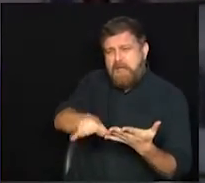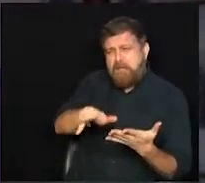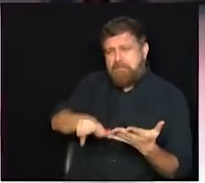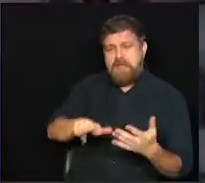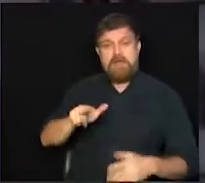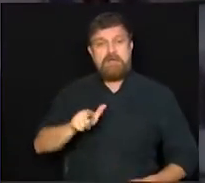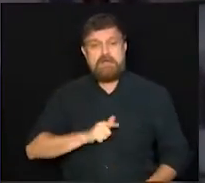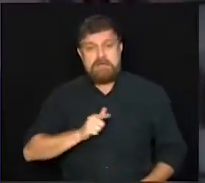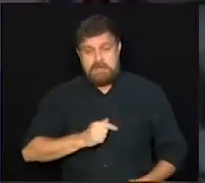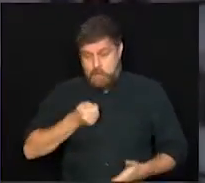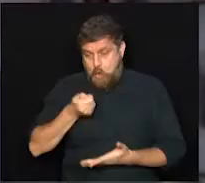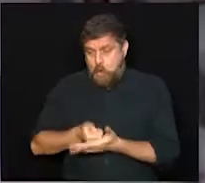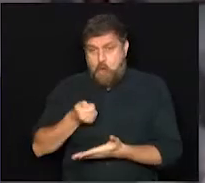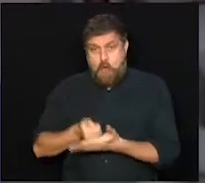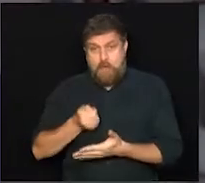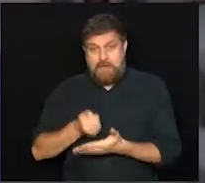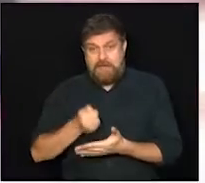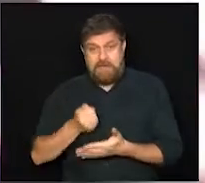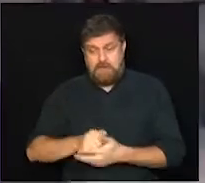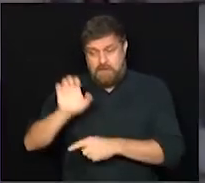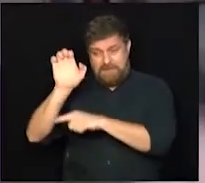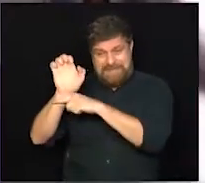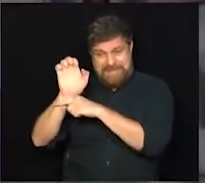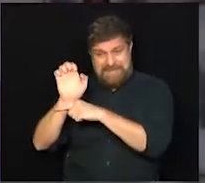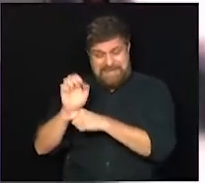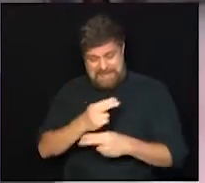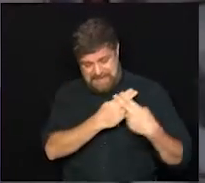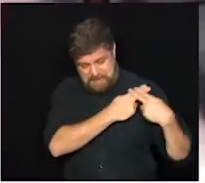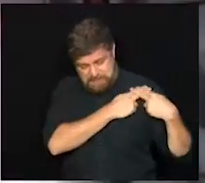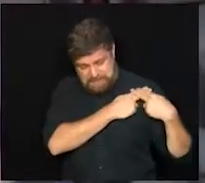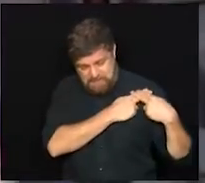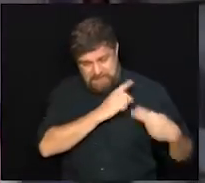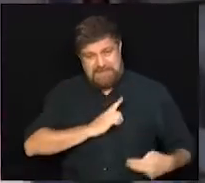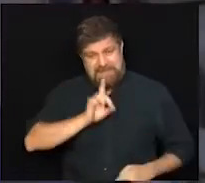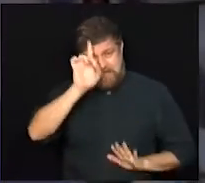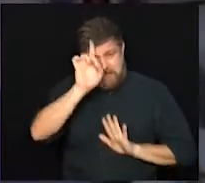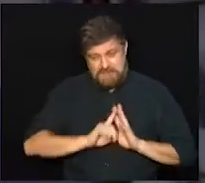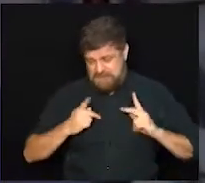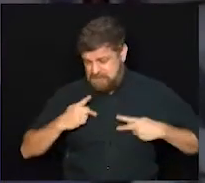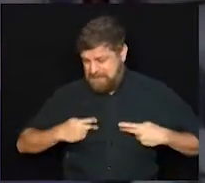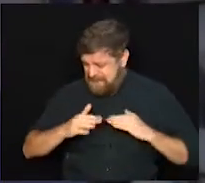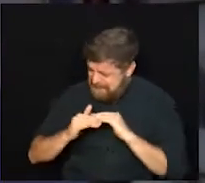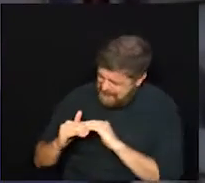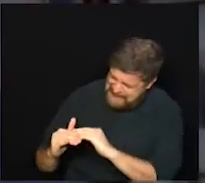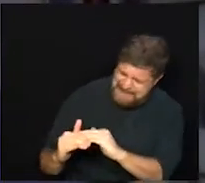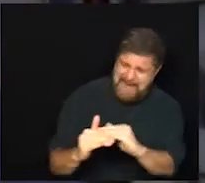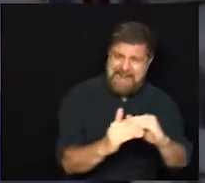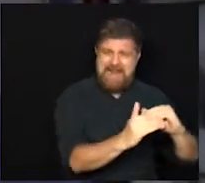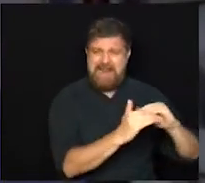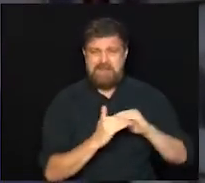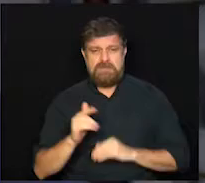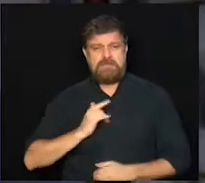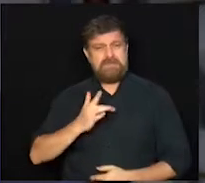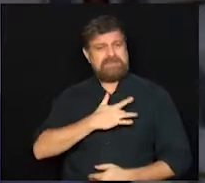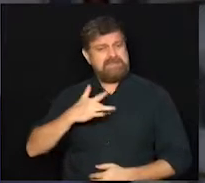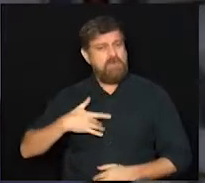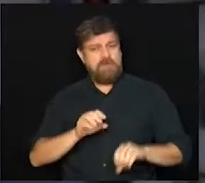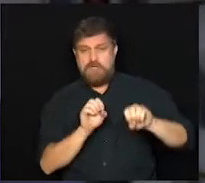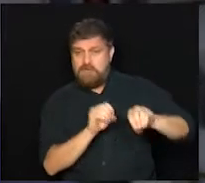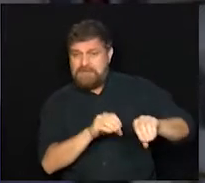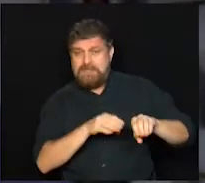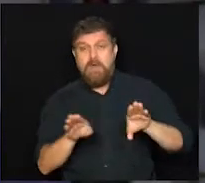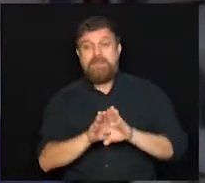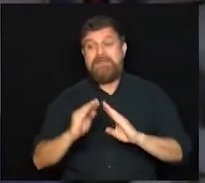direitos de obrigatório que o Estado tem obrigação de garantir para todos os cidadãos, né, tanto a saúde, a educação, mas também